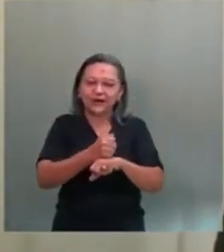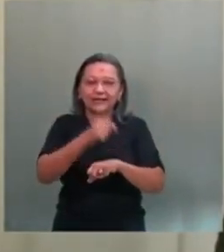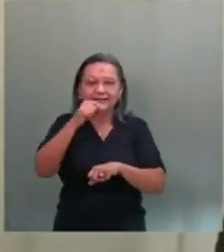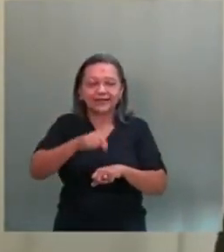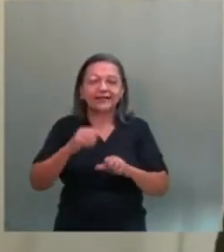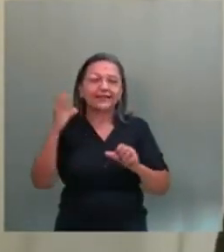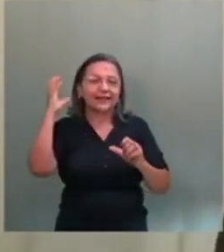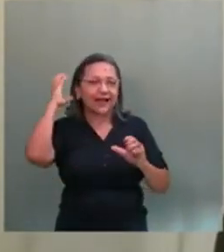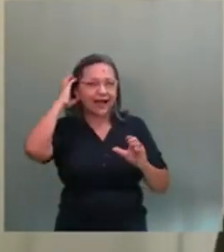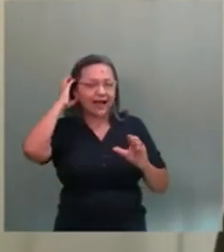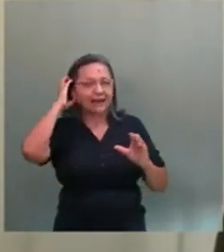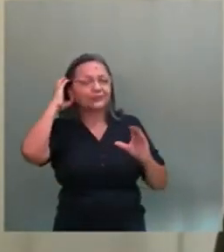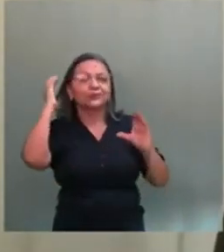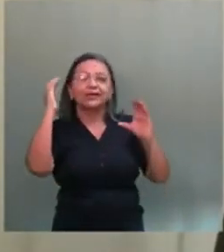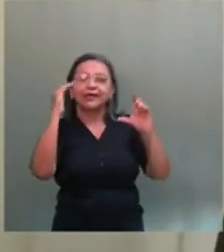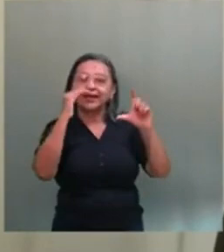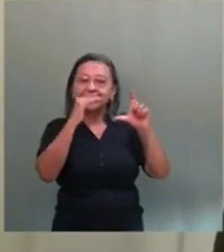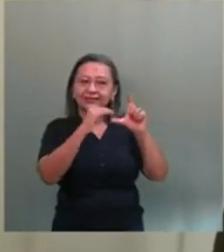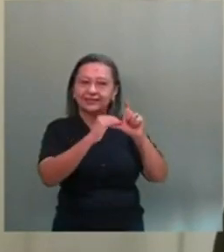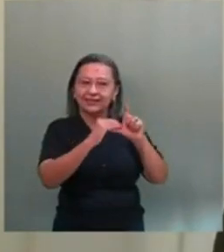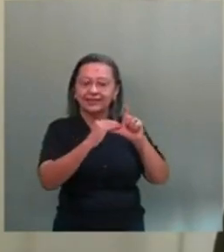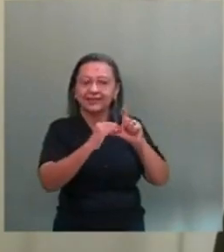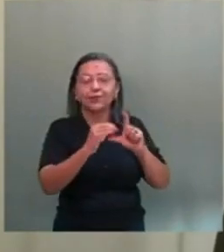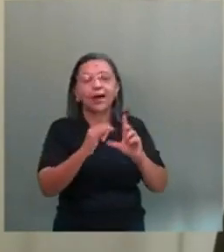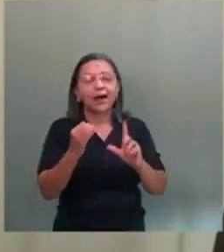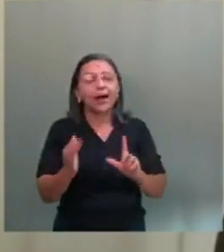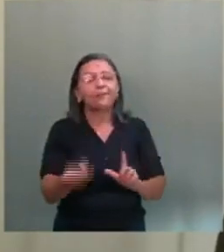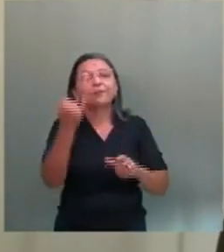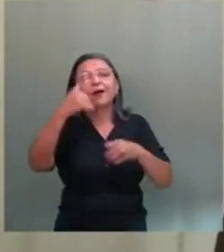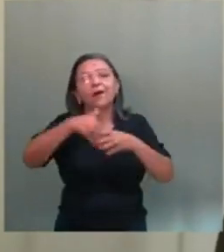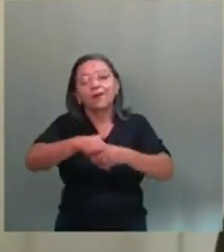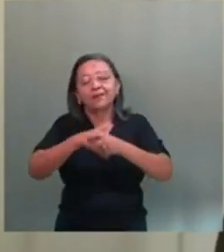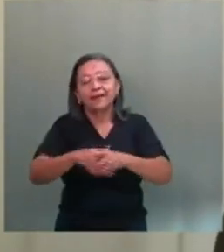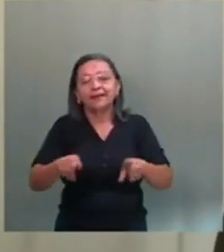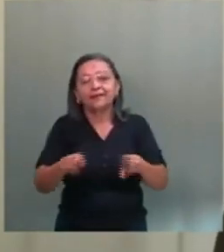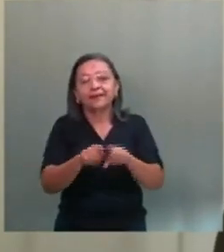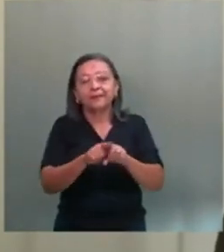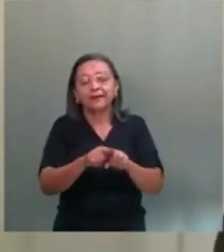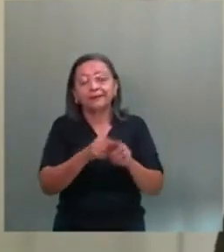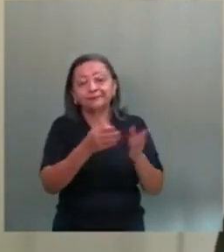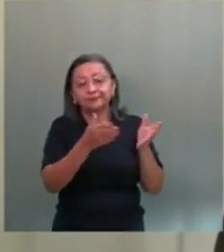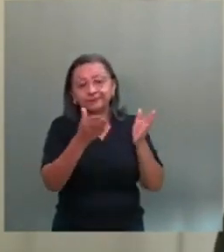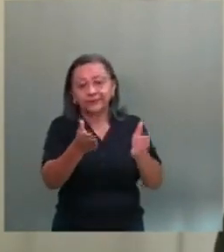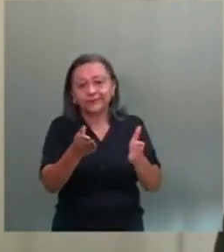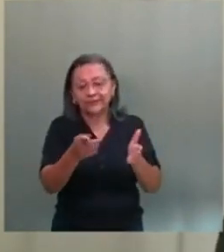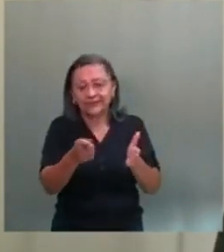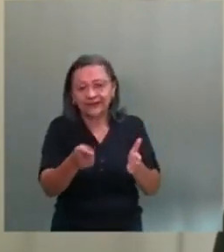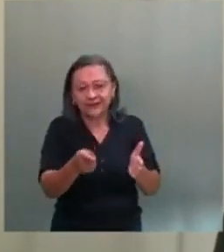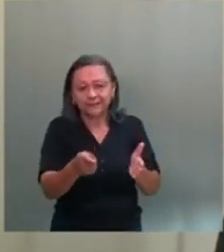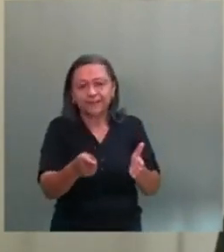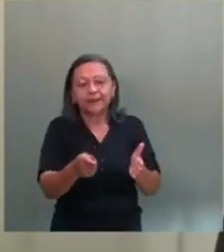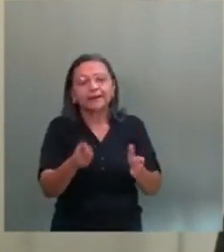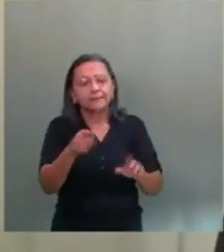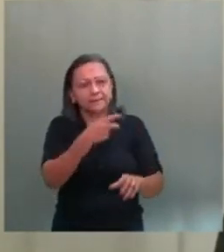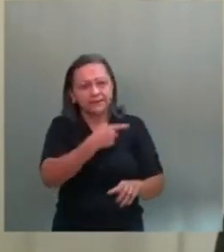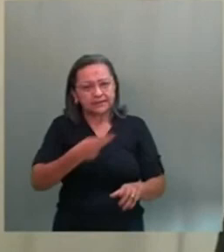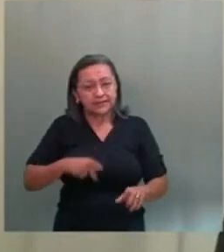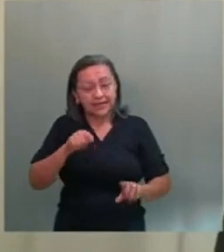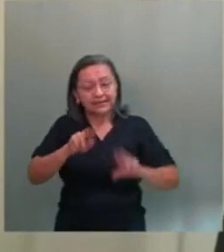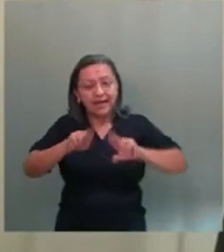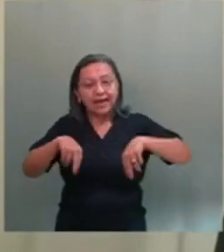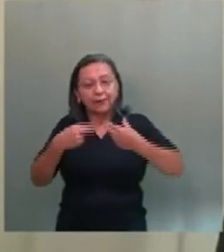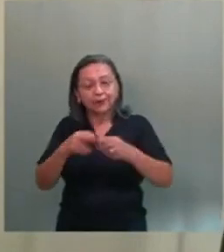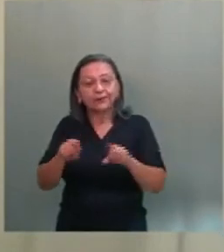da rádio, da Agência Senado. Então, aproveito para cumprimentar também, além de você que preside essa sessão, né,